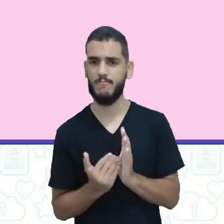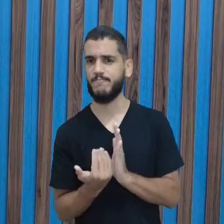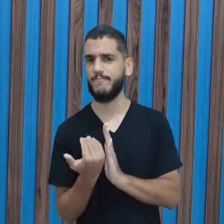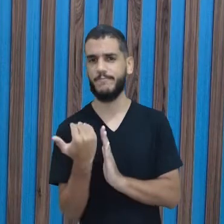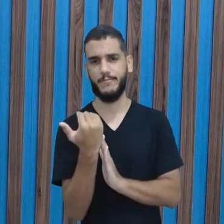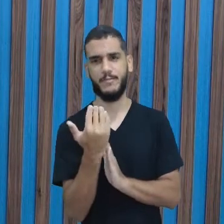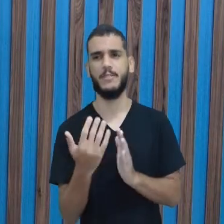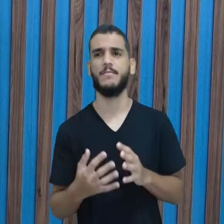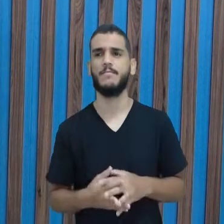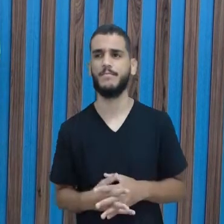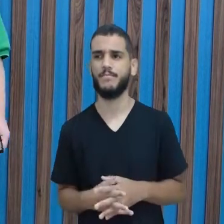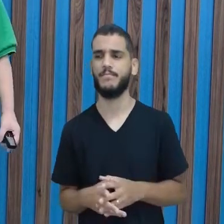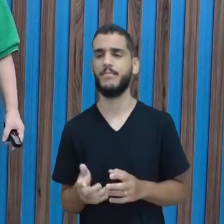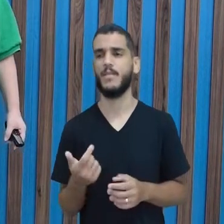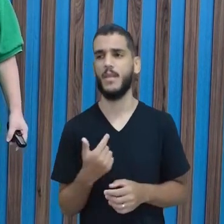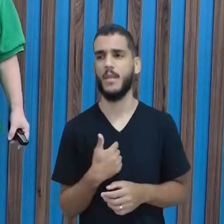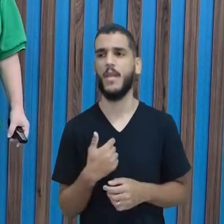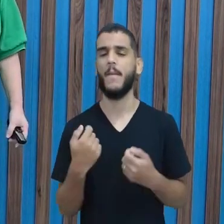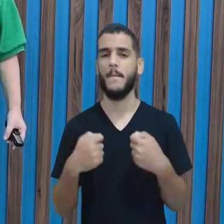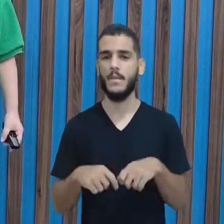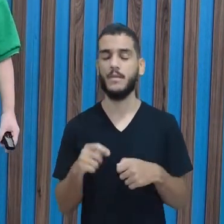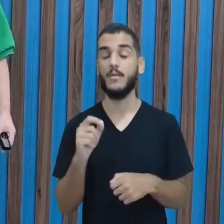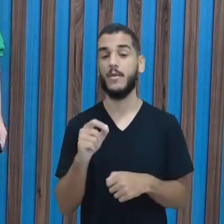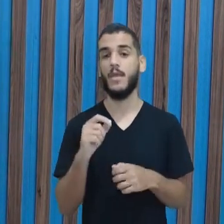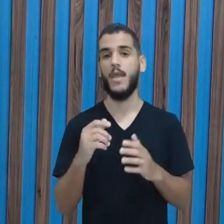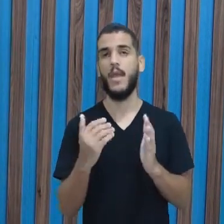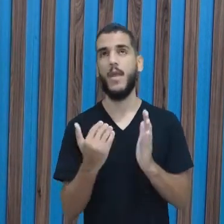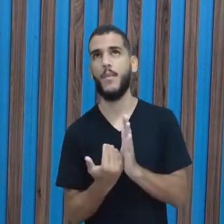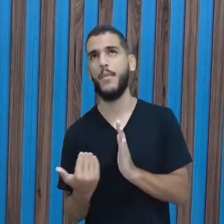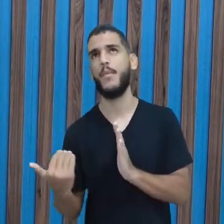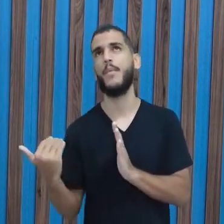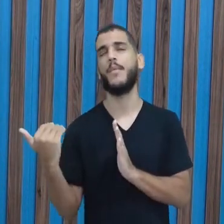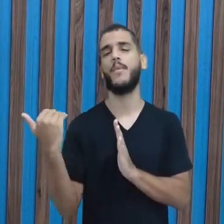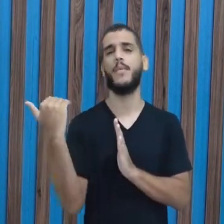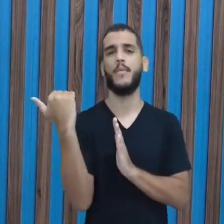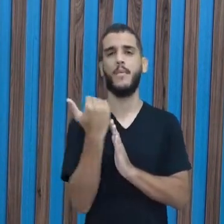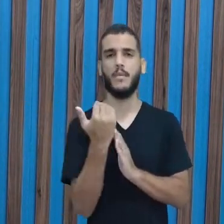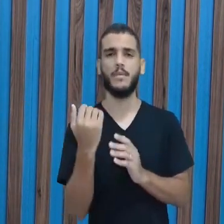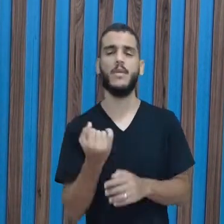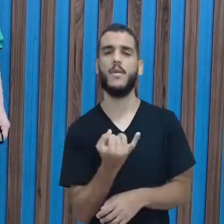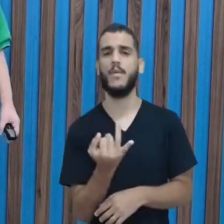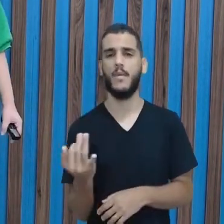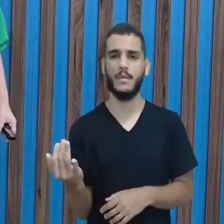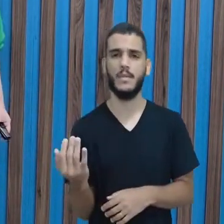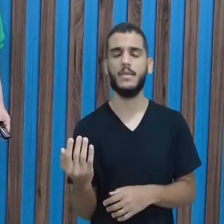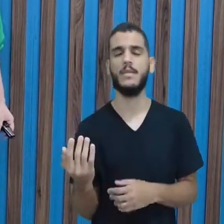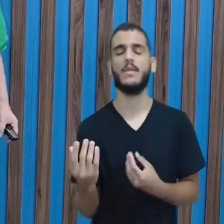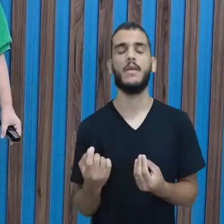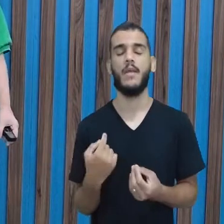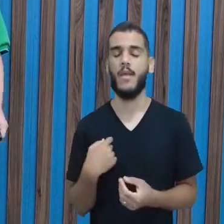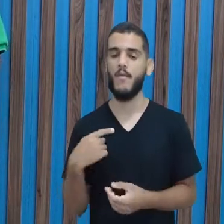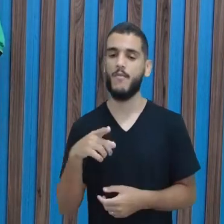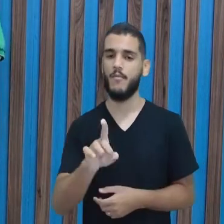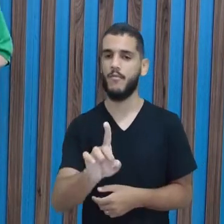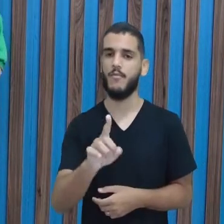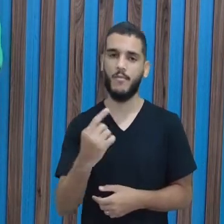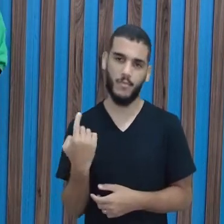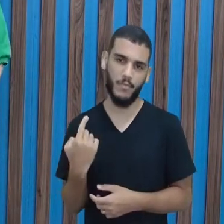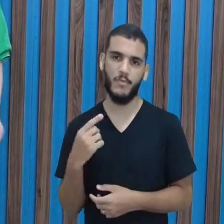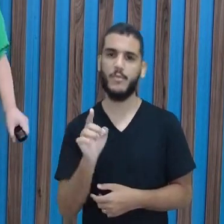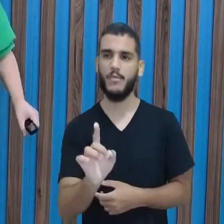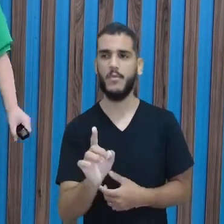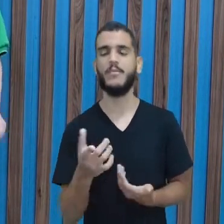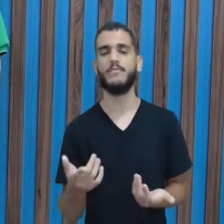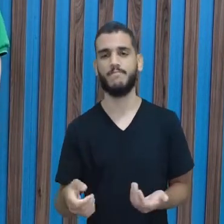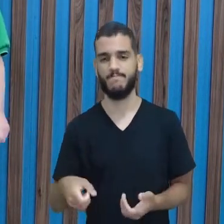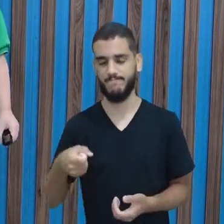quiser, eu vou ter que aumentar a quantidade de vezes que eu vou levar o